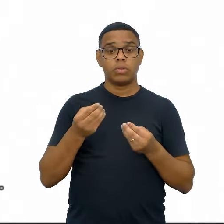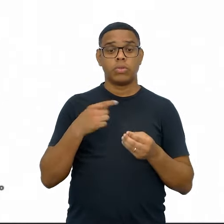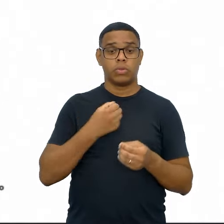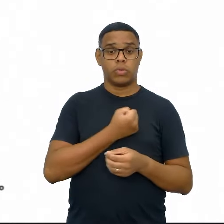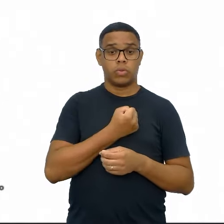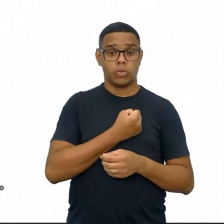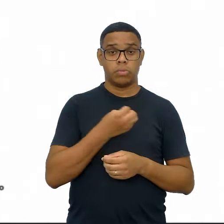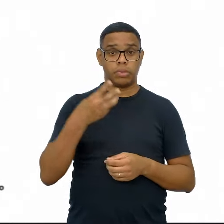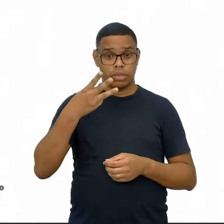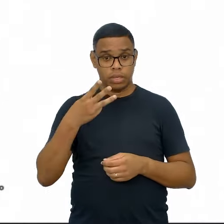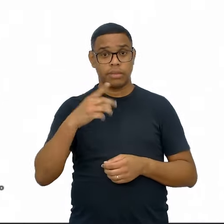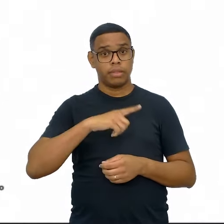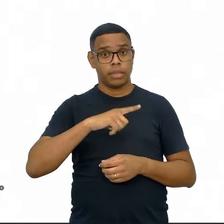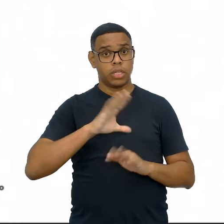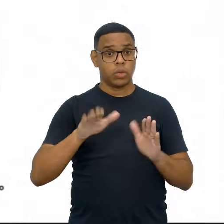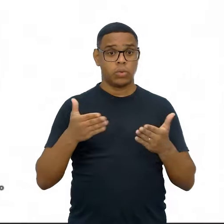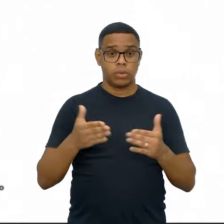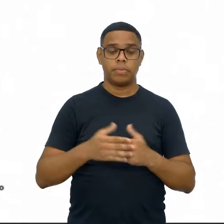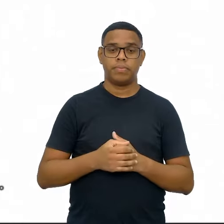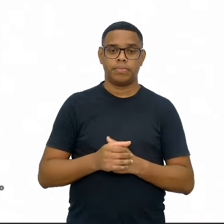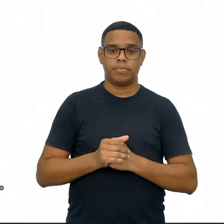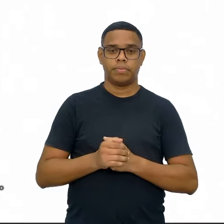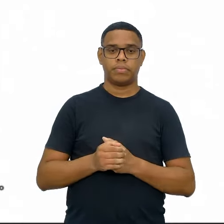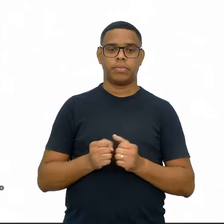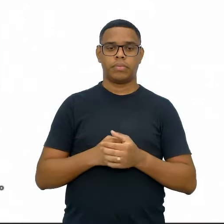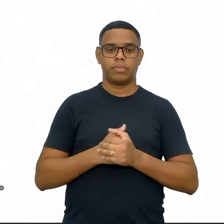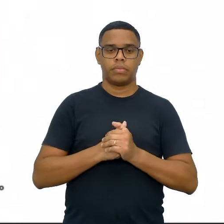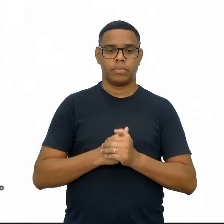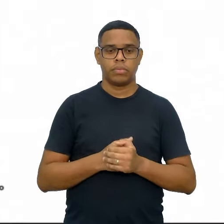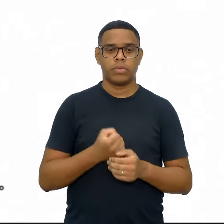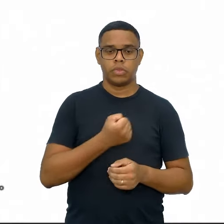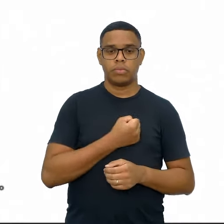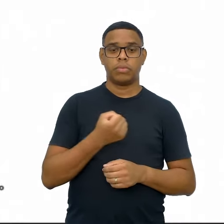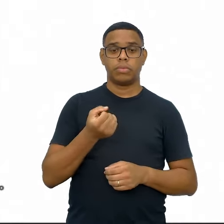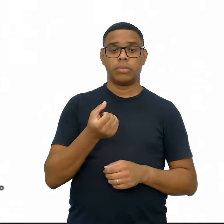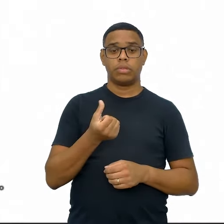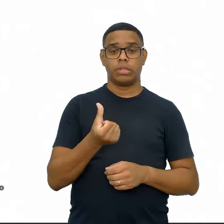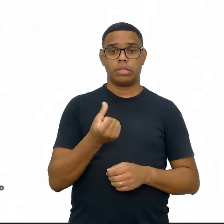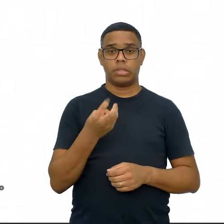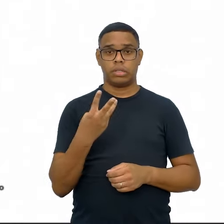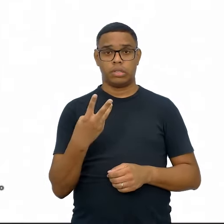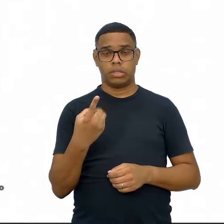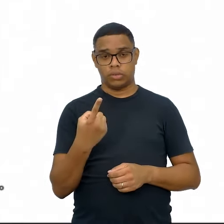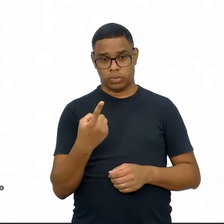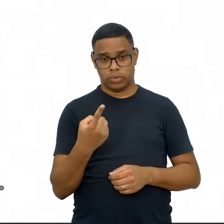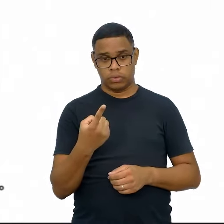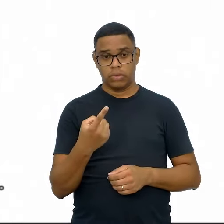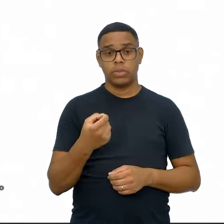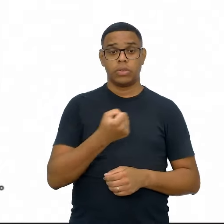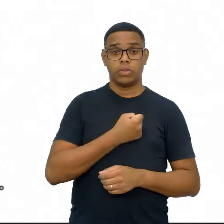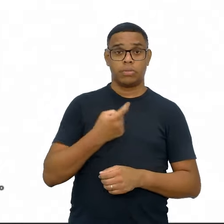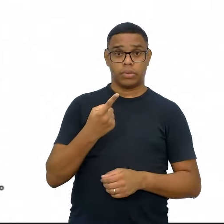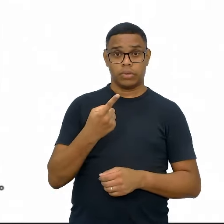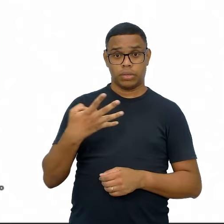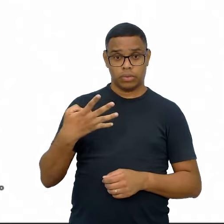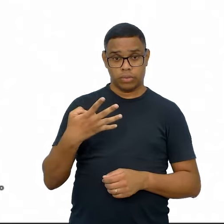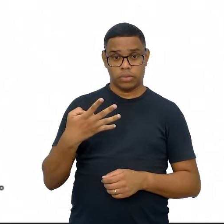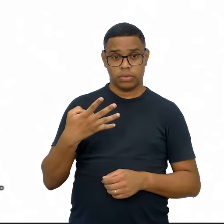o número 3 ocupa, né, dentro do número 631. O item 14,